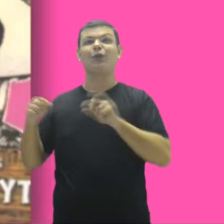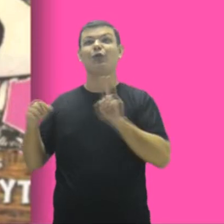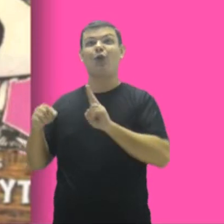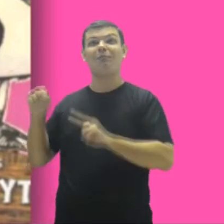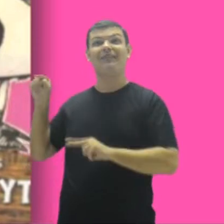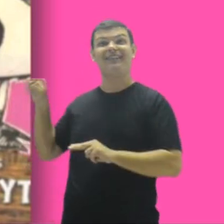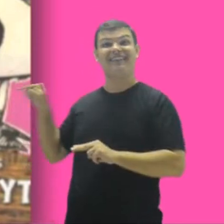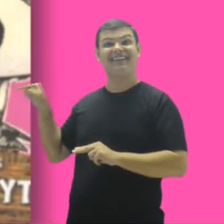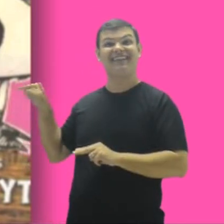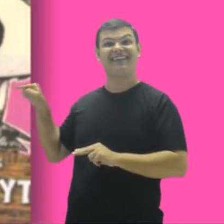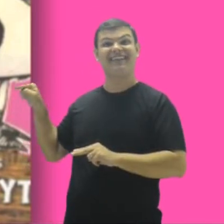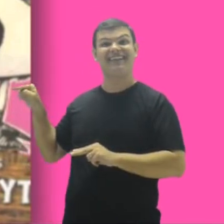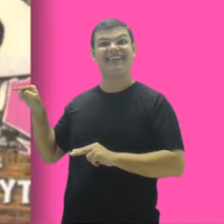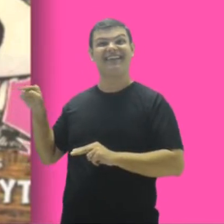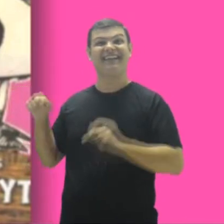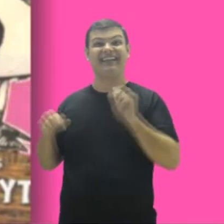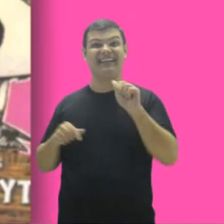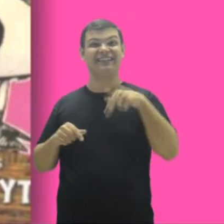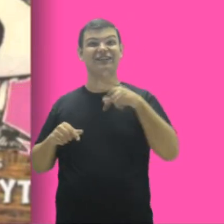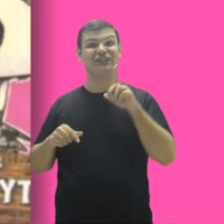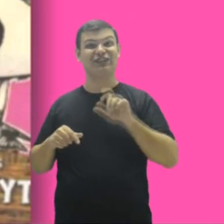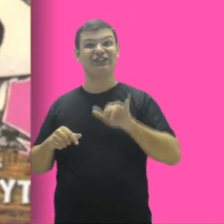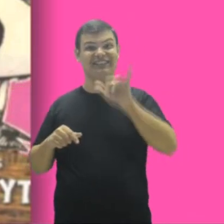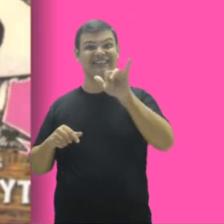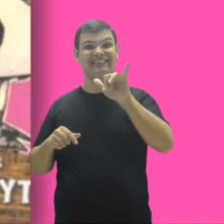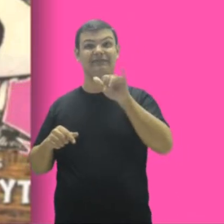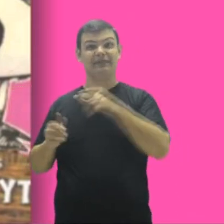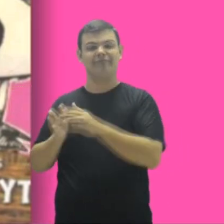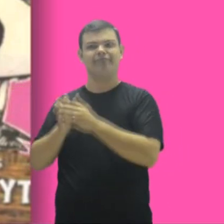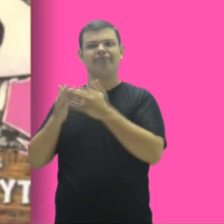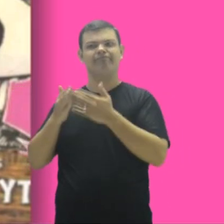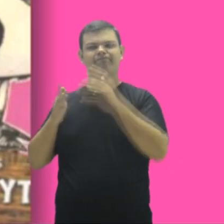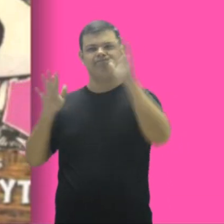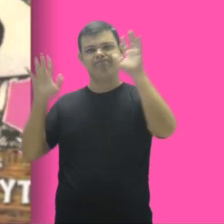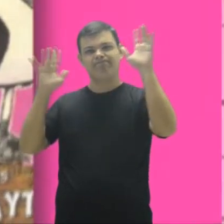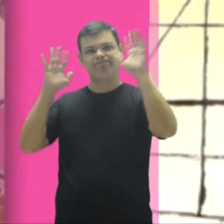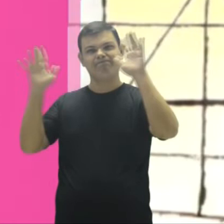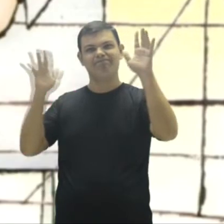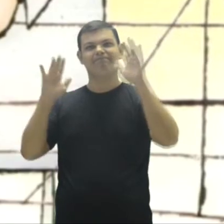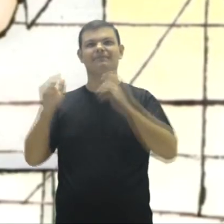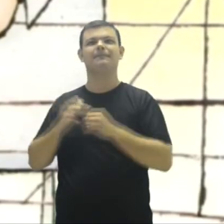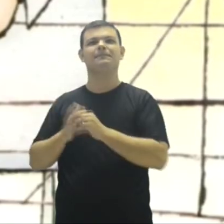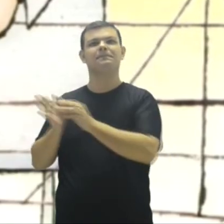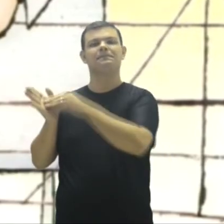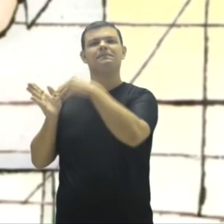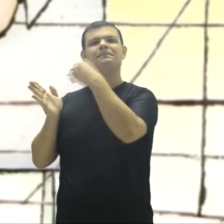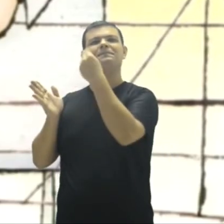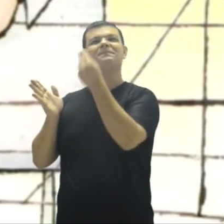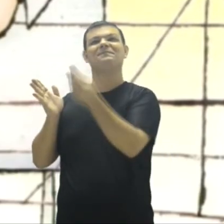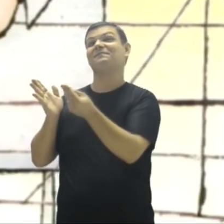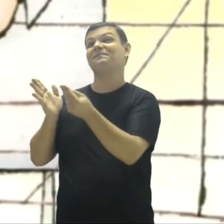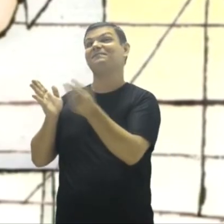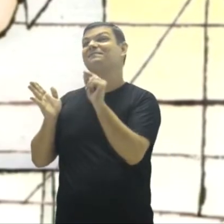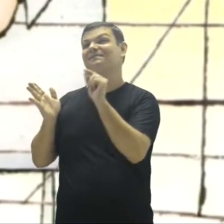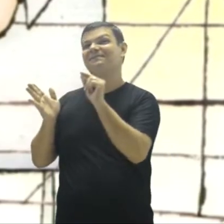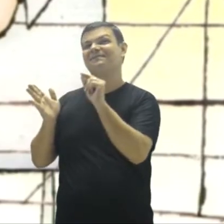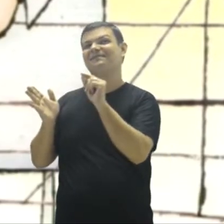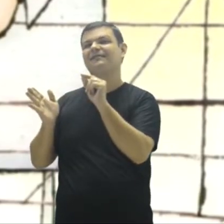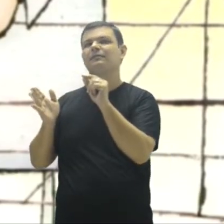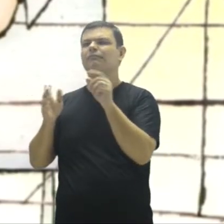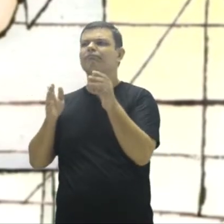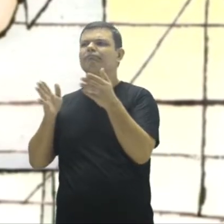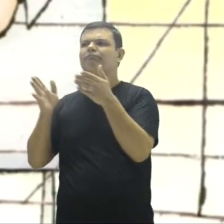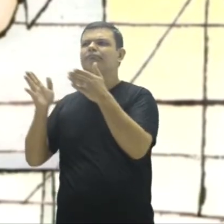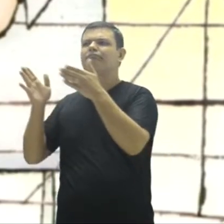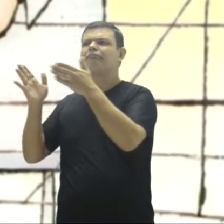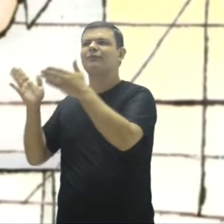Cutby e eu quero que vocês a acompanhem, tá? Vamos lá, vamos acompanhar. Acompanhe as imagens que a história